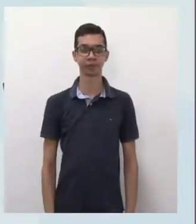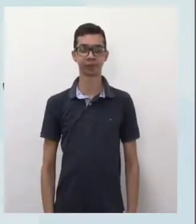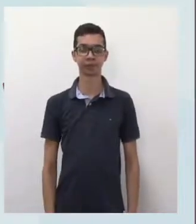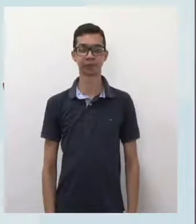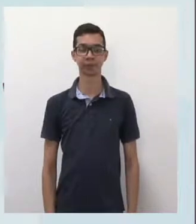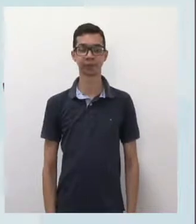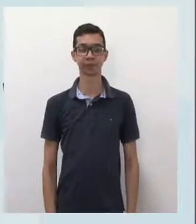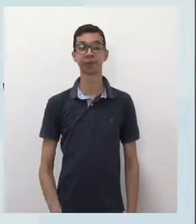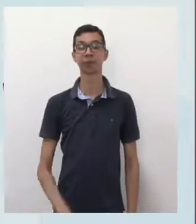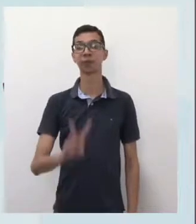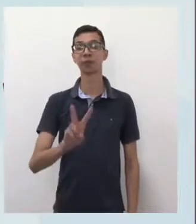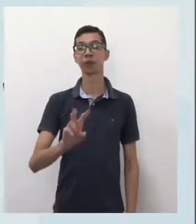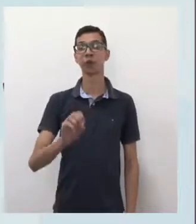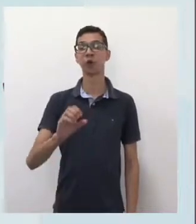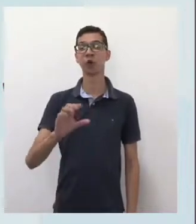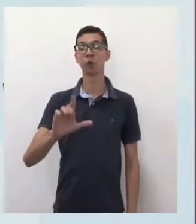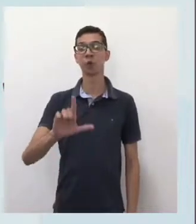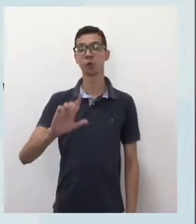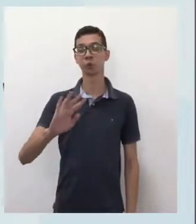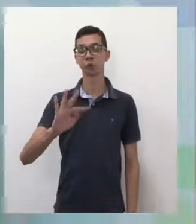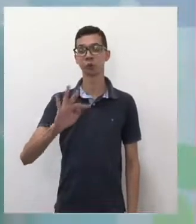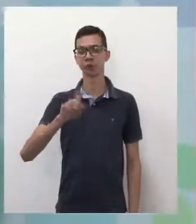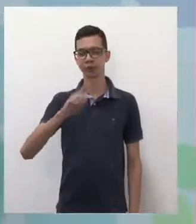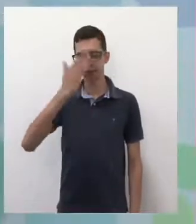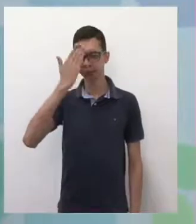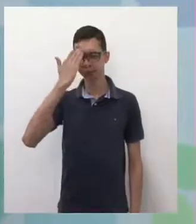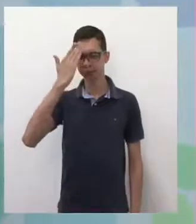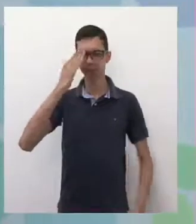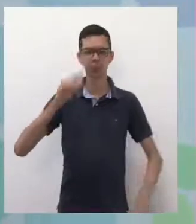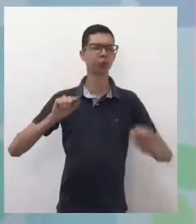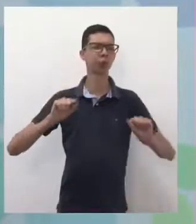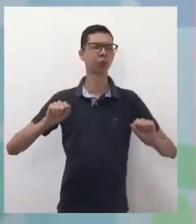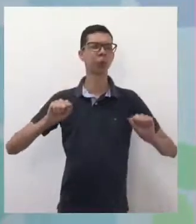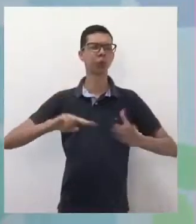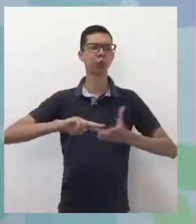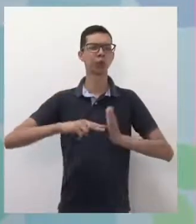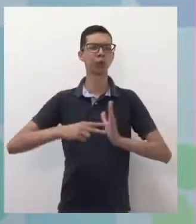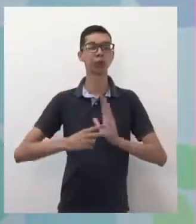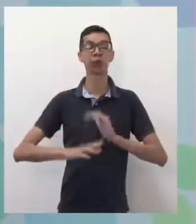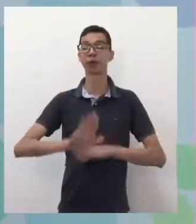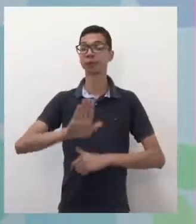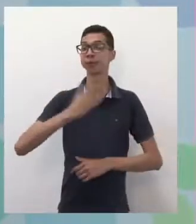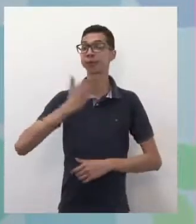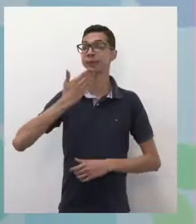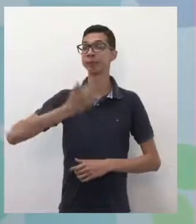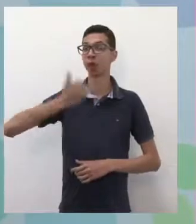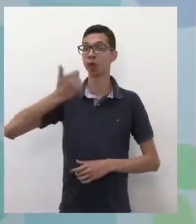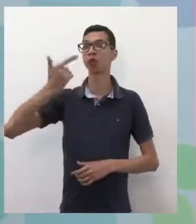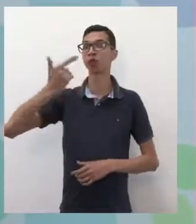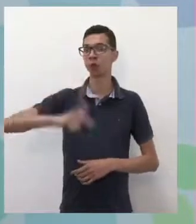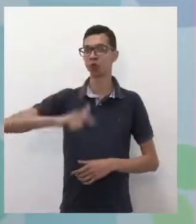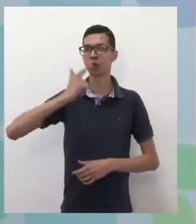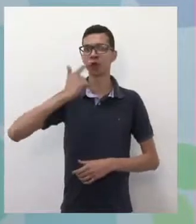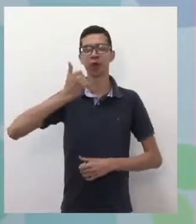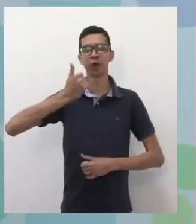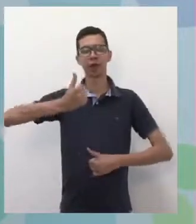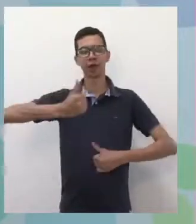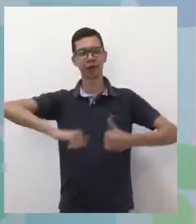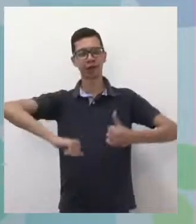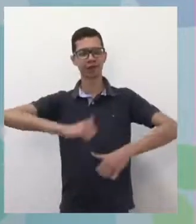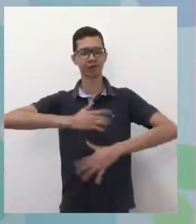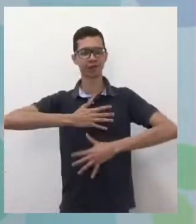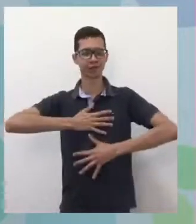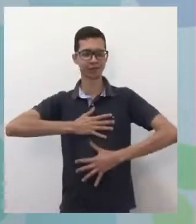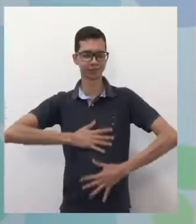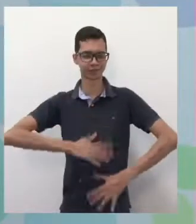volts. Sabe o que é isso daqui? Opa, é melhor de novo fazendo o teste, hein, Magno? Oh, que maravilha, aí, ó, não